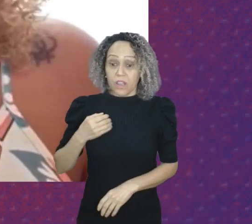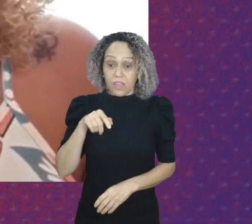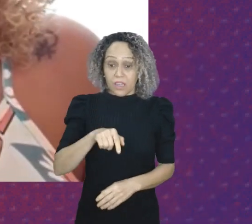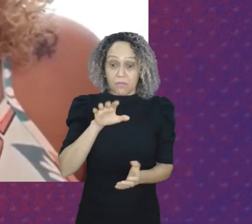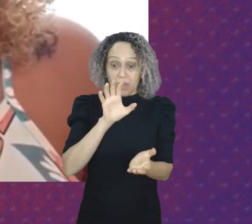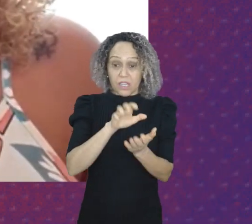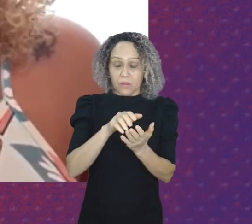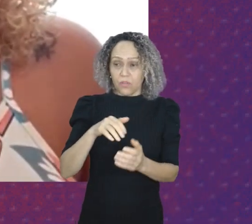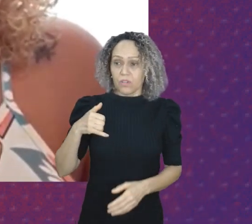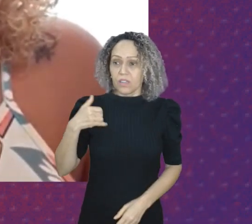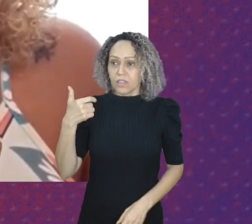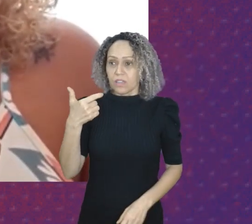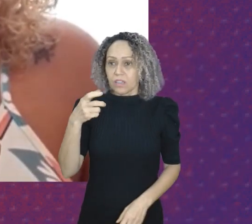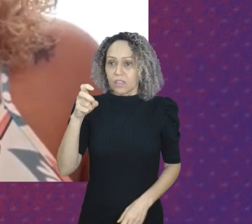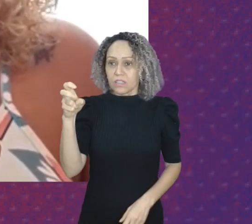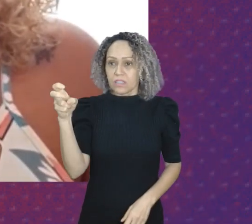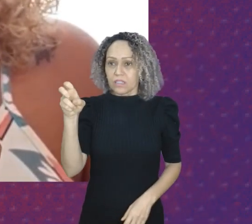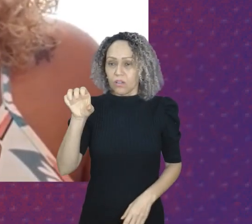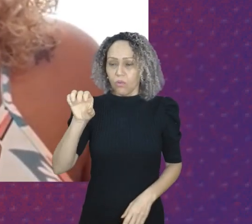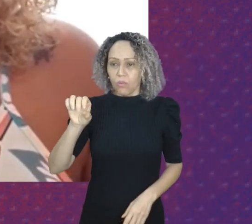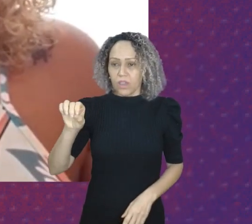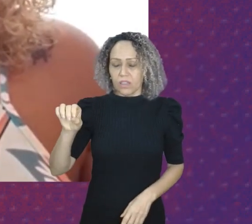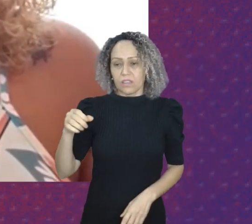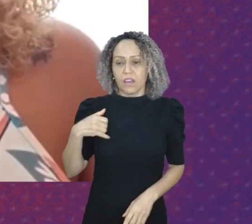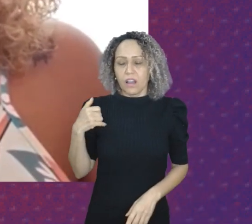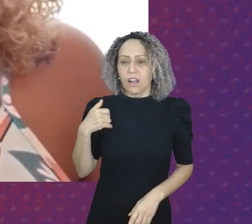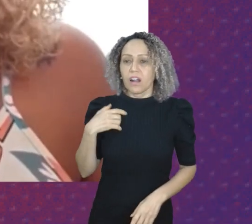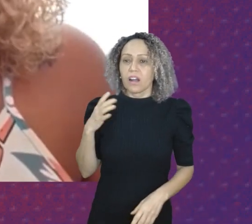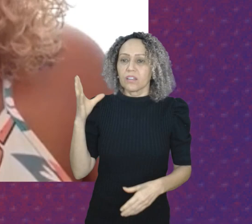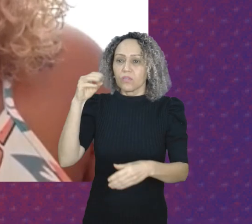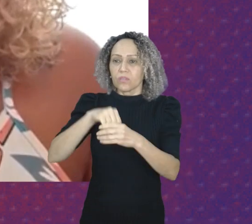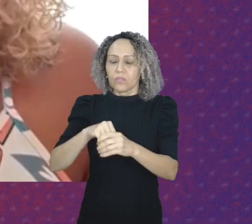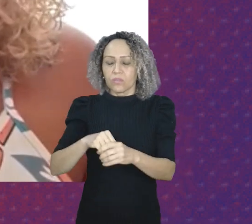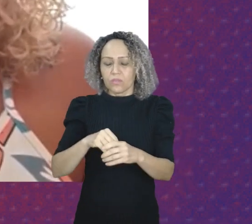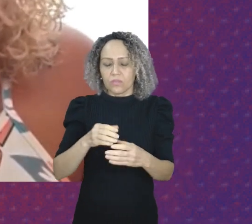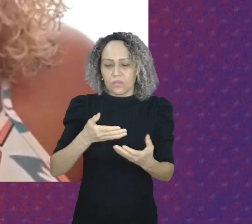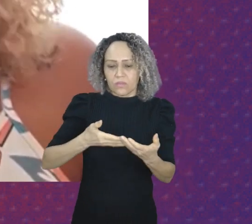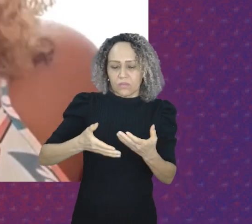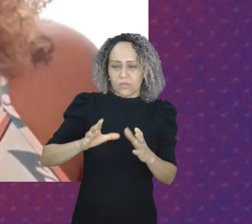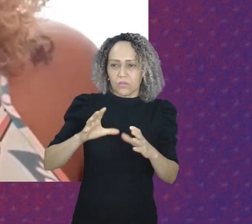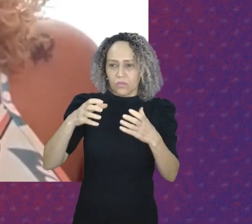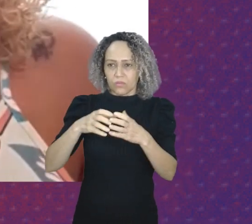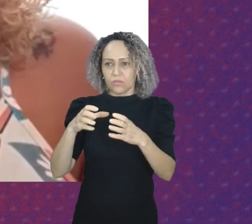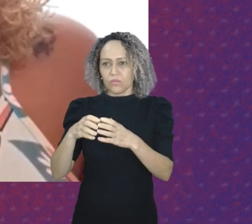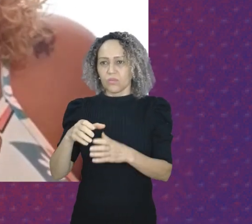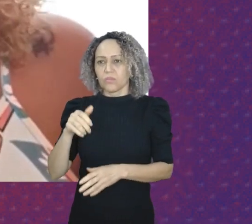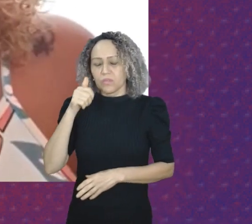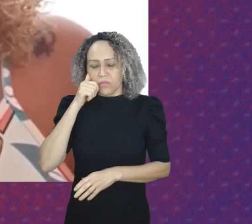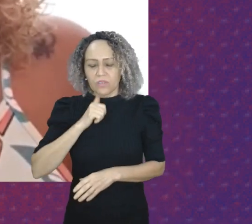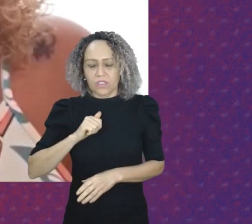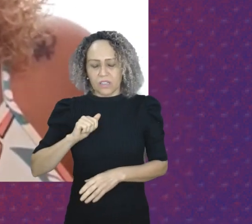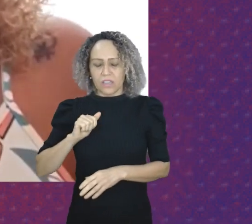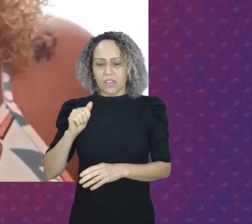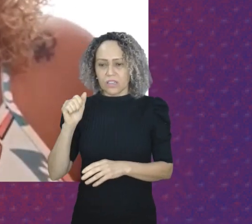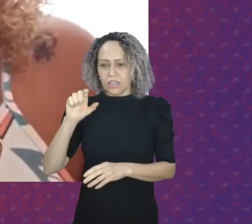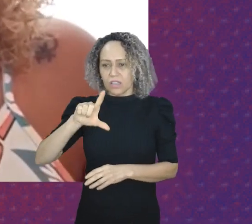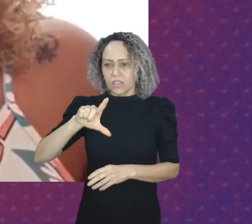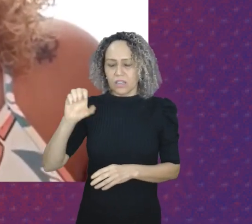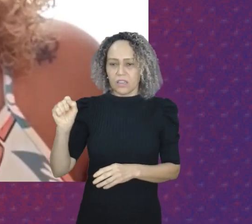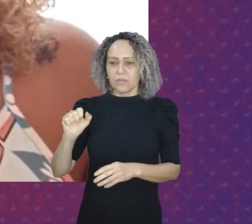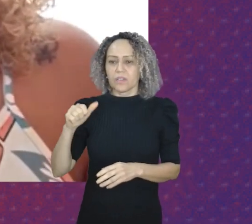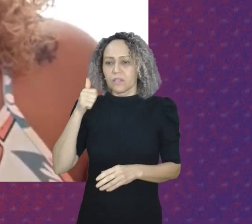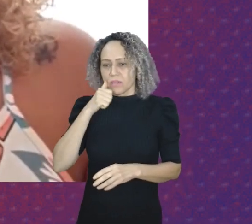anos, integro a Rede Nacional de Lésbicas e Bissexuais Negras Autônomas e Feministas, integro aqui em Pernambuco